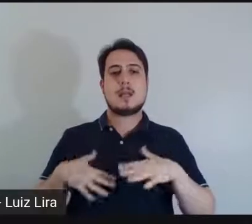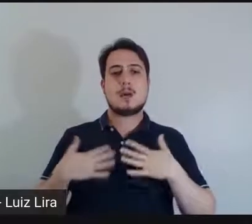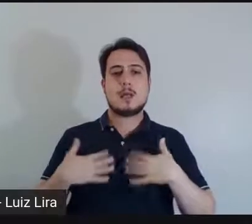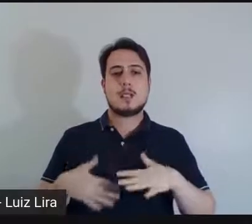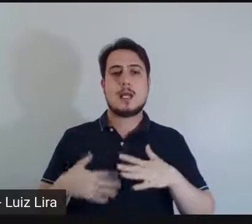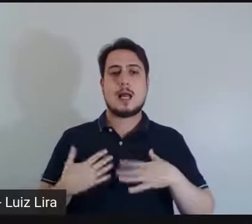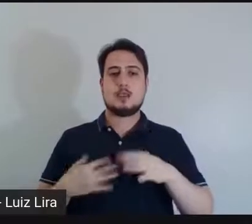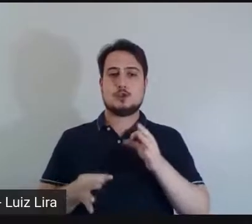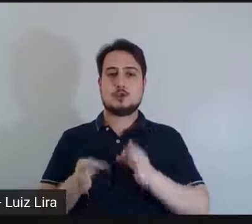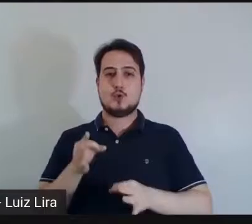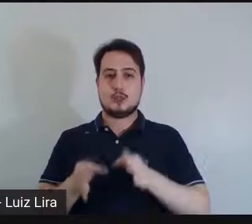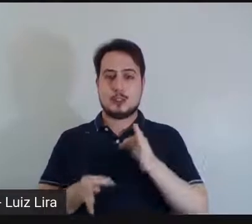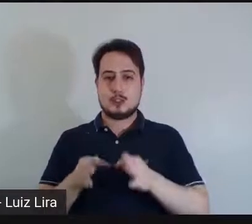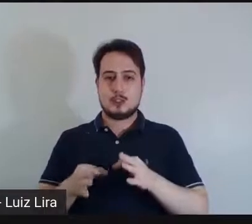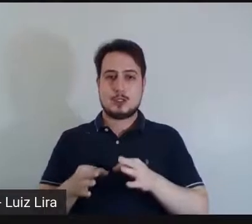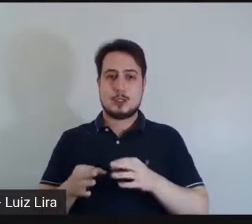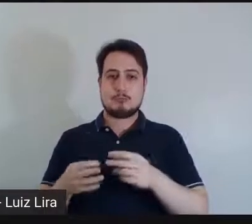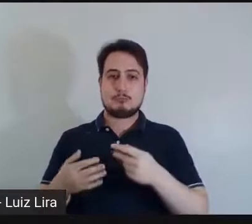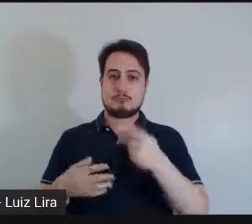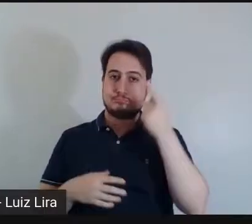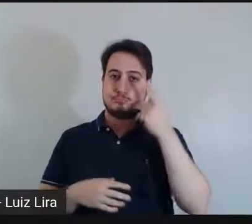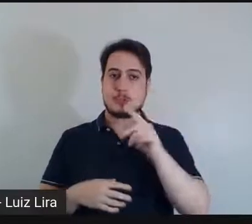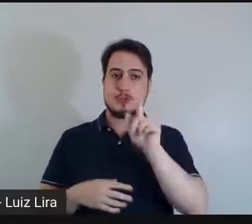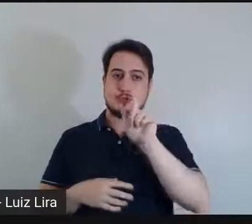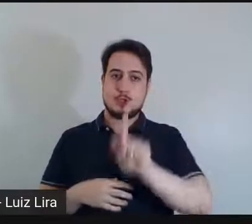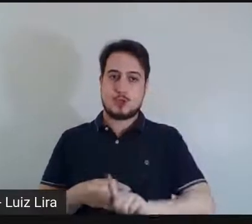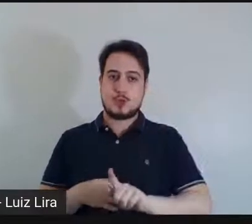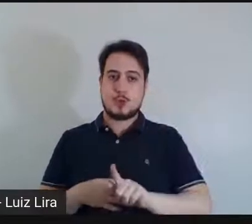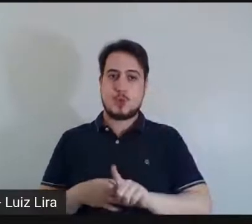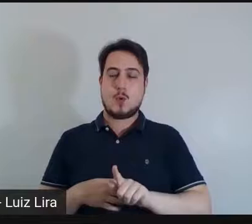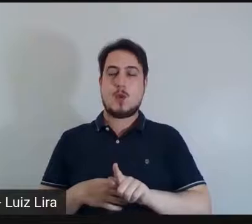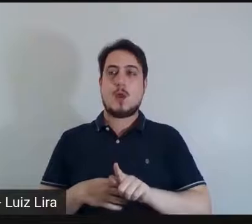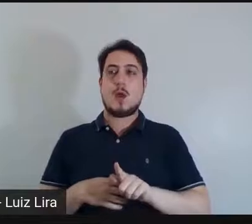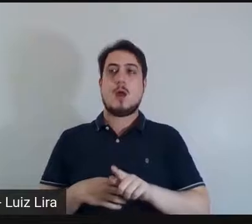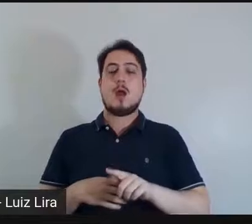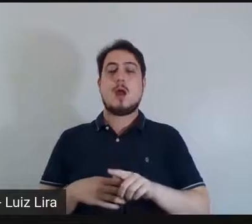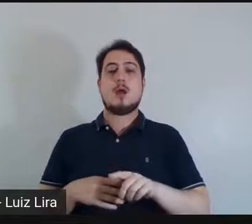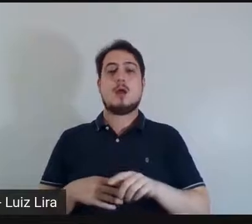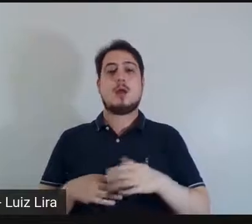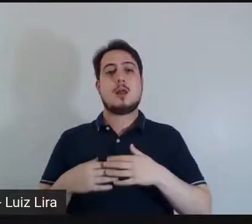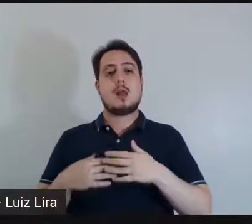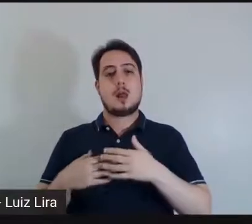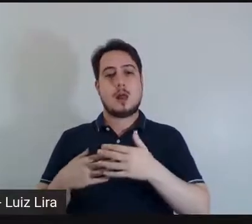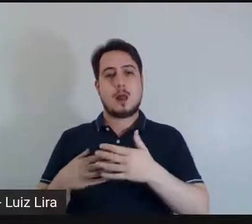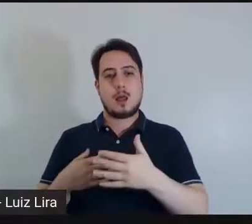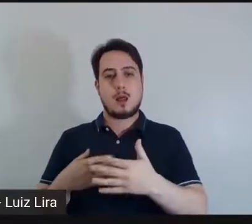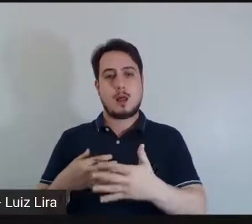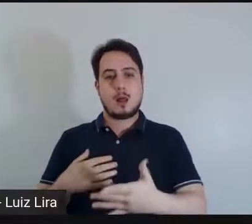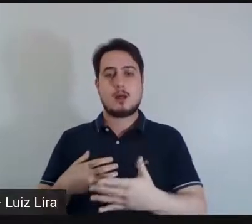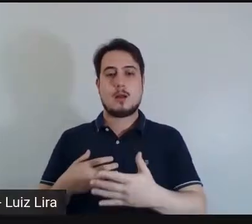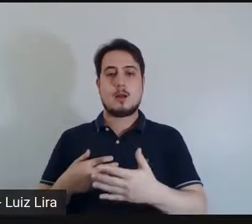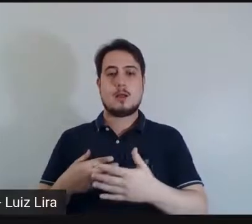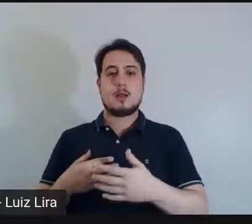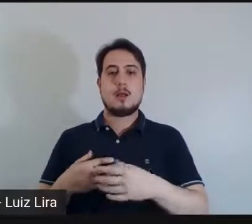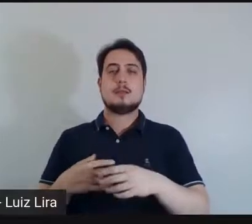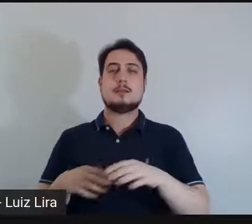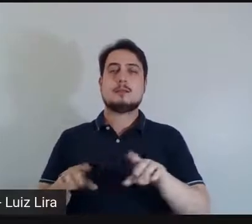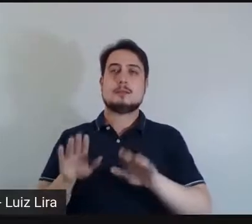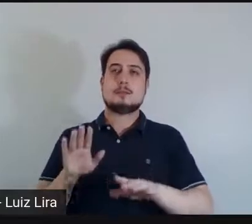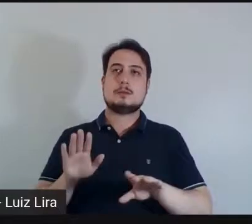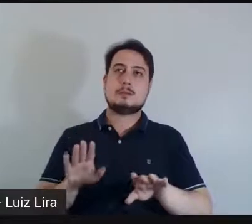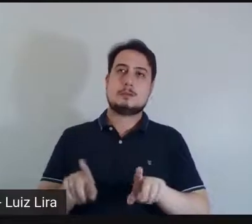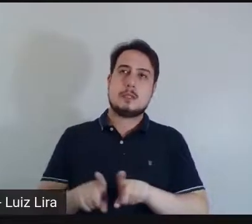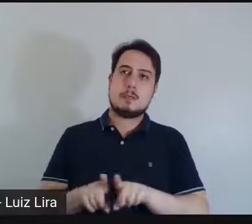jurídico para os gestores, né? É algo que, com o tempo, até pela cultura, às vezes, isso